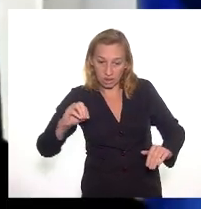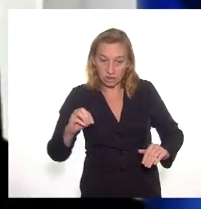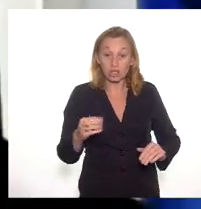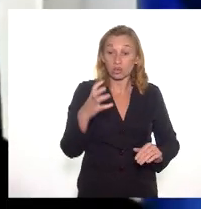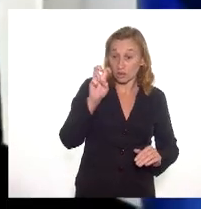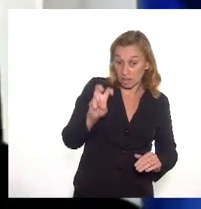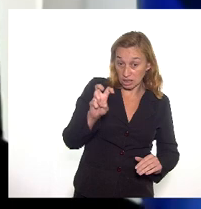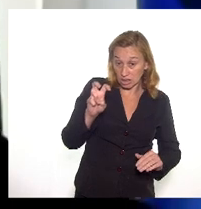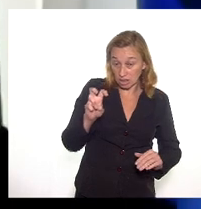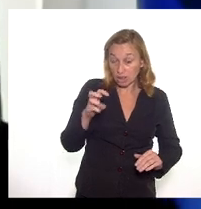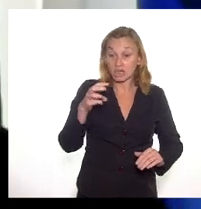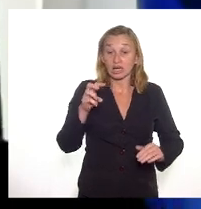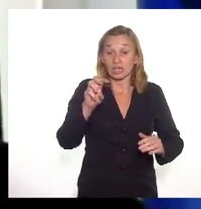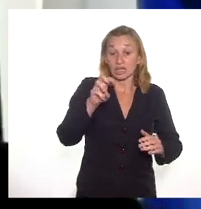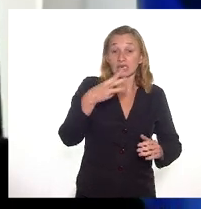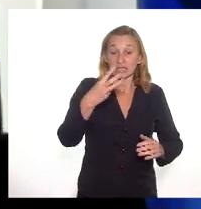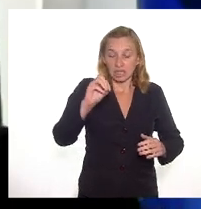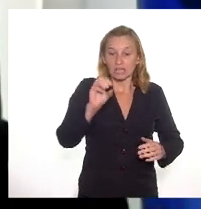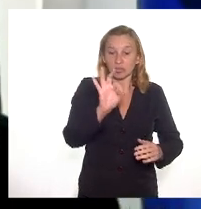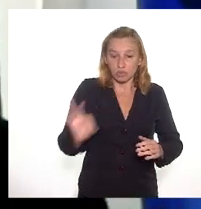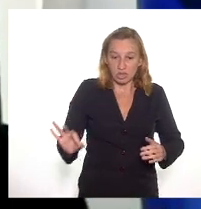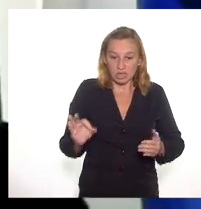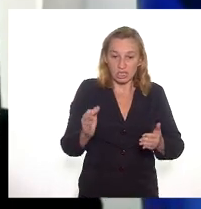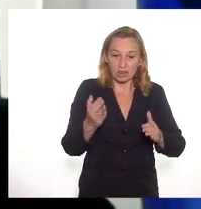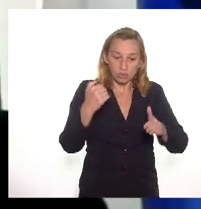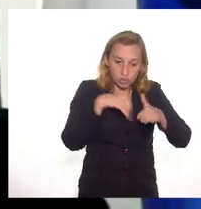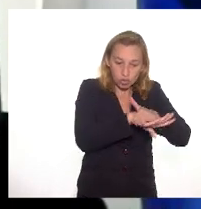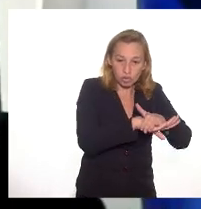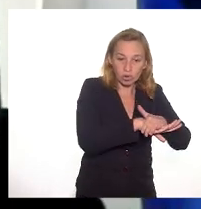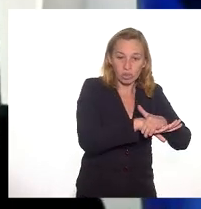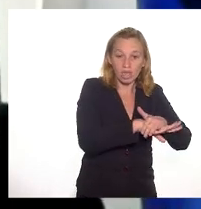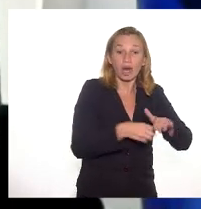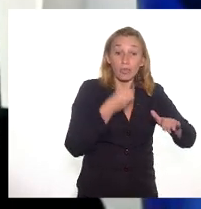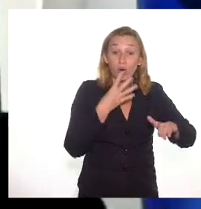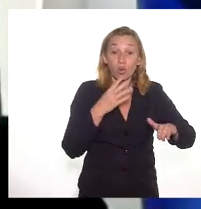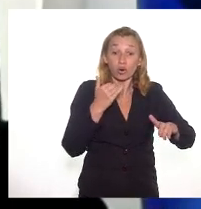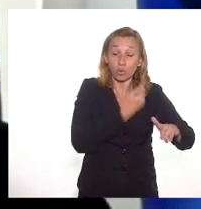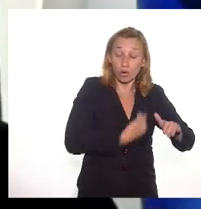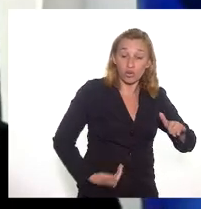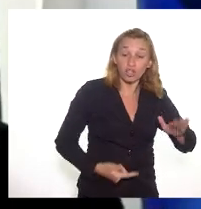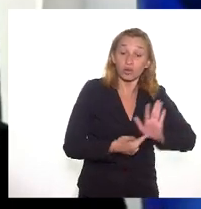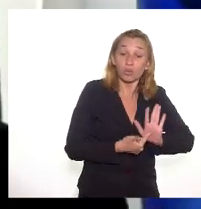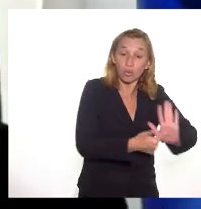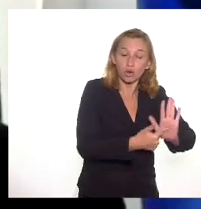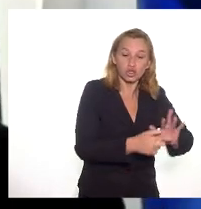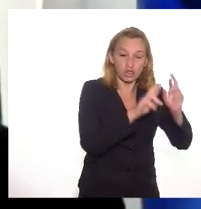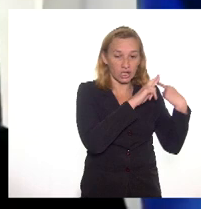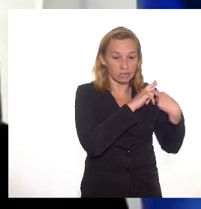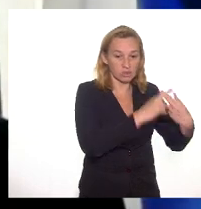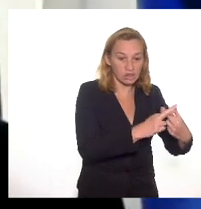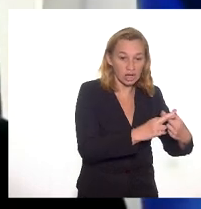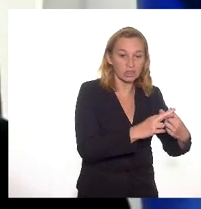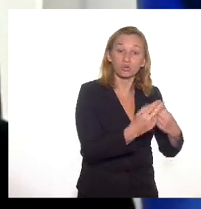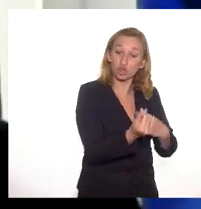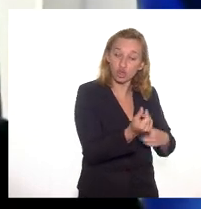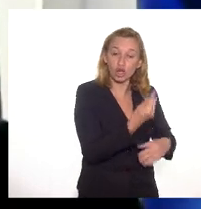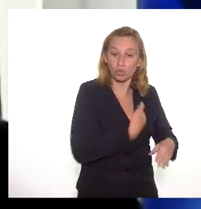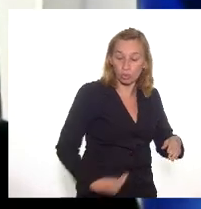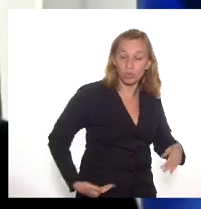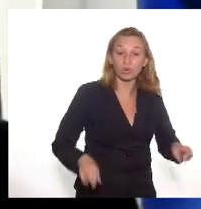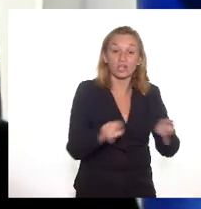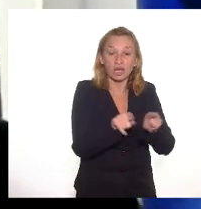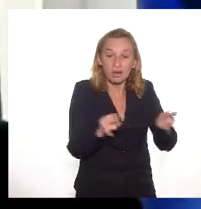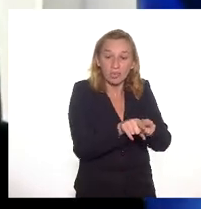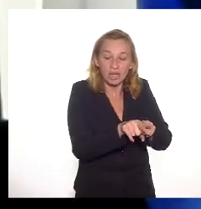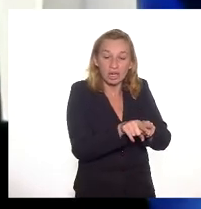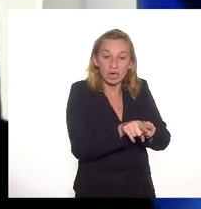bi, 30% vai para o fundo. É bom para o governo, mostra que tem responsabilidade com as contas públicas, e é bom